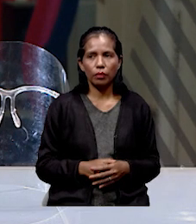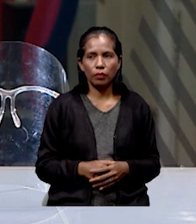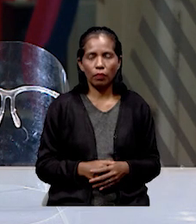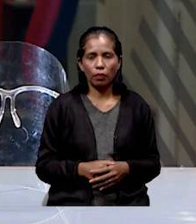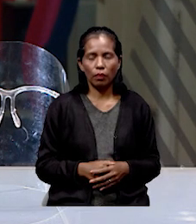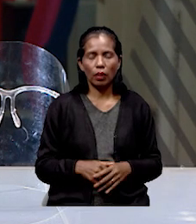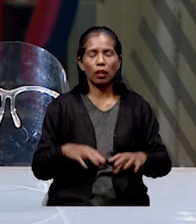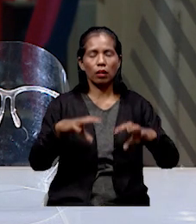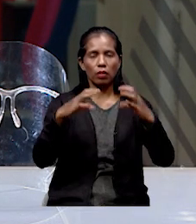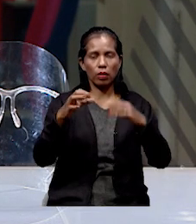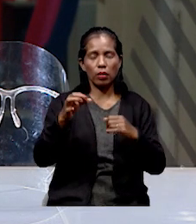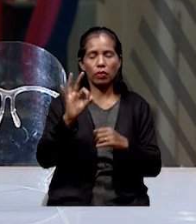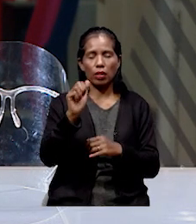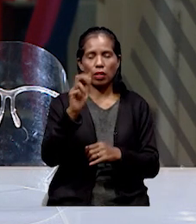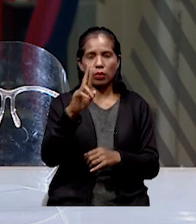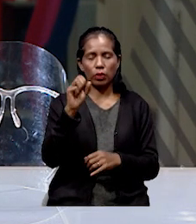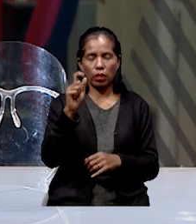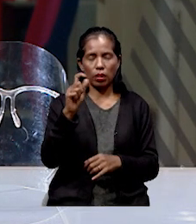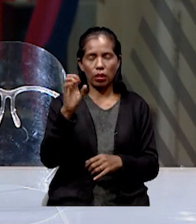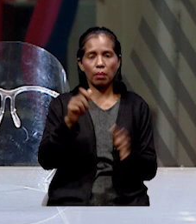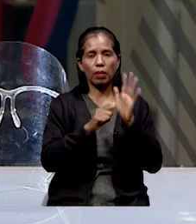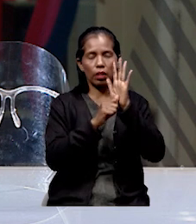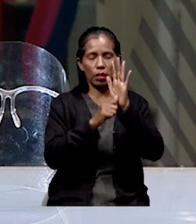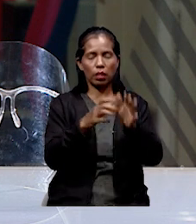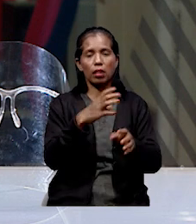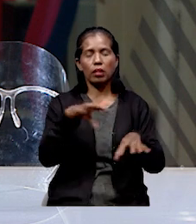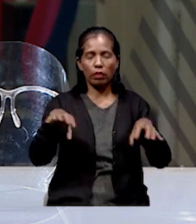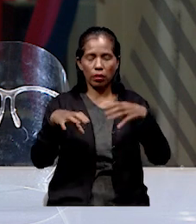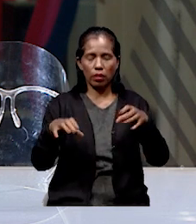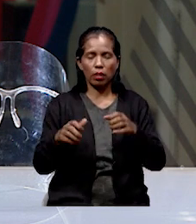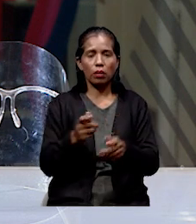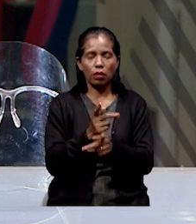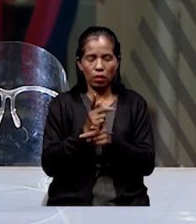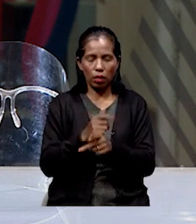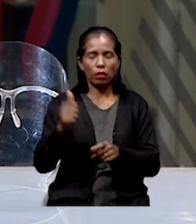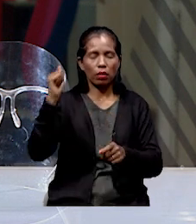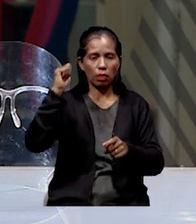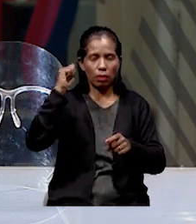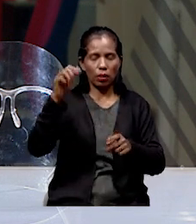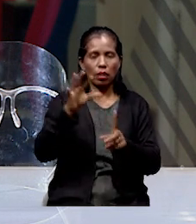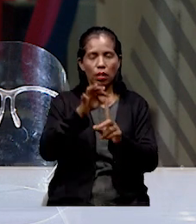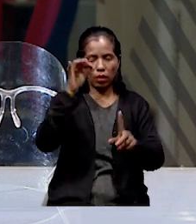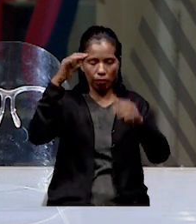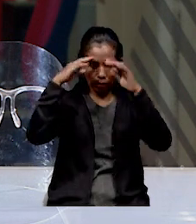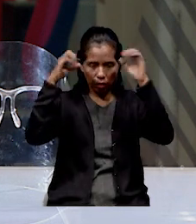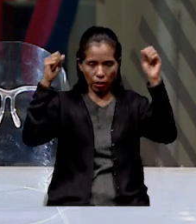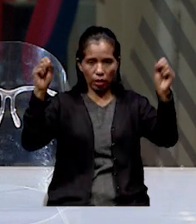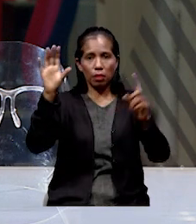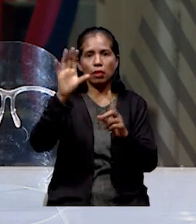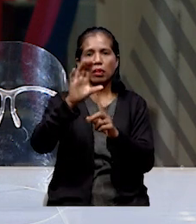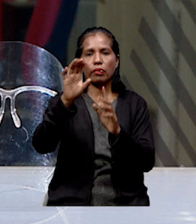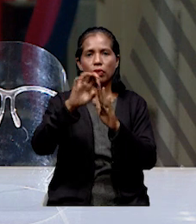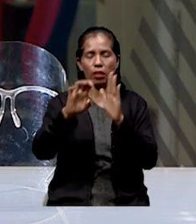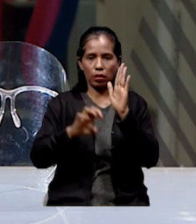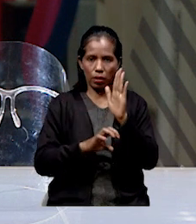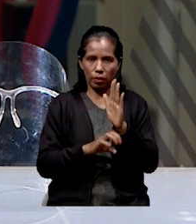Comissário Faustino da Costa apresenta a preparação PNTL NIAN, ato segura e campanha na eleição presidencial a chefe de Estado.